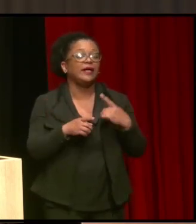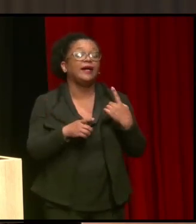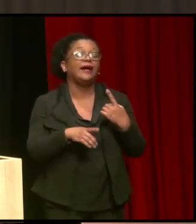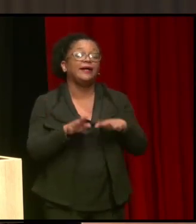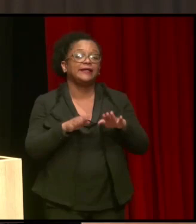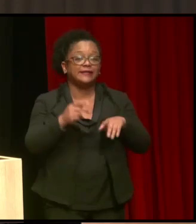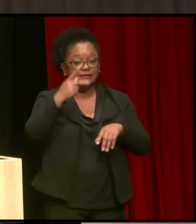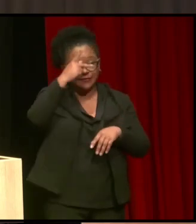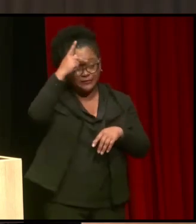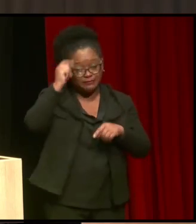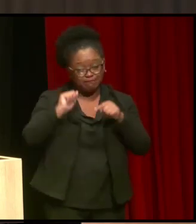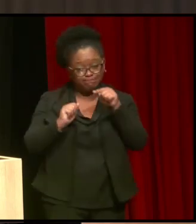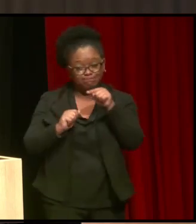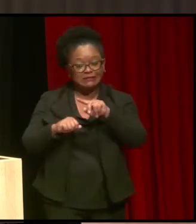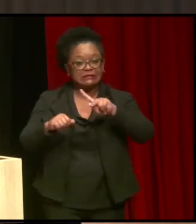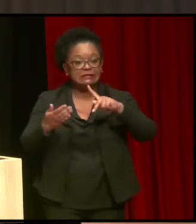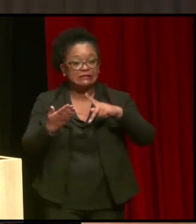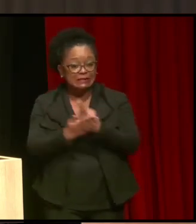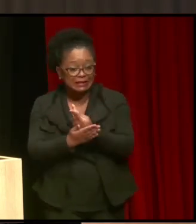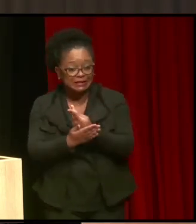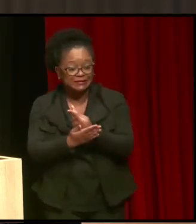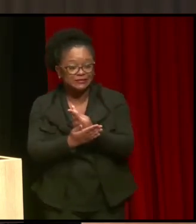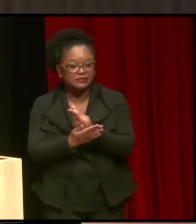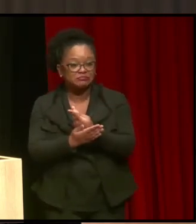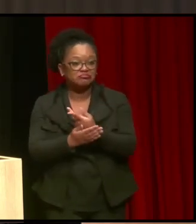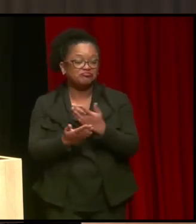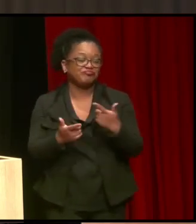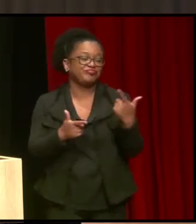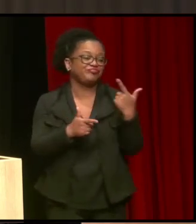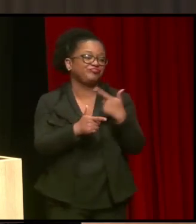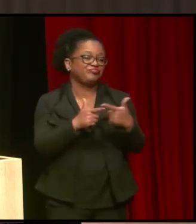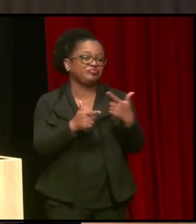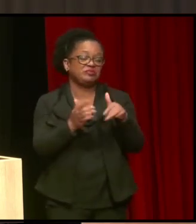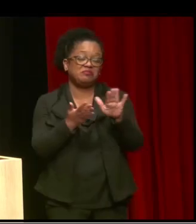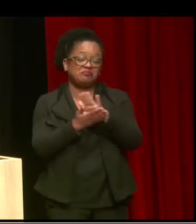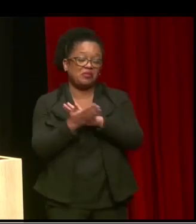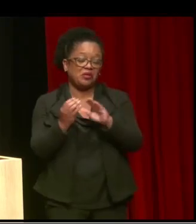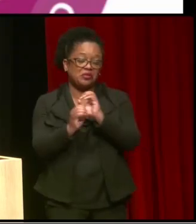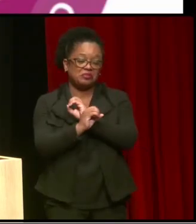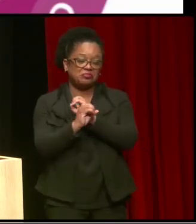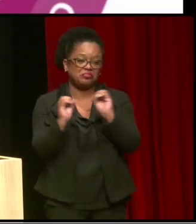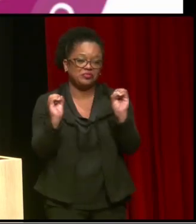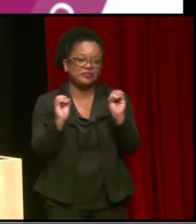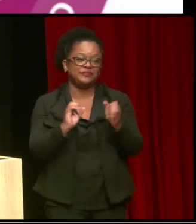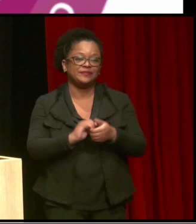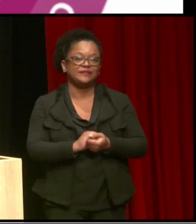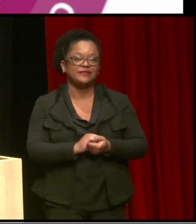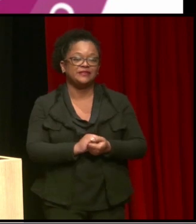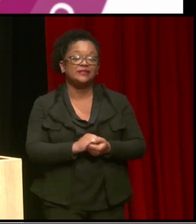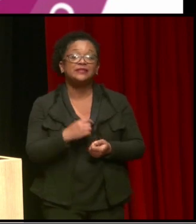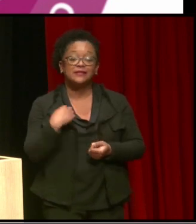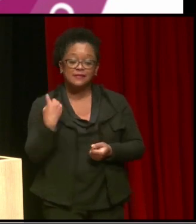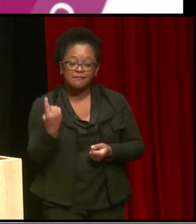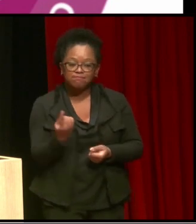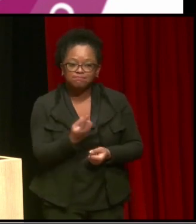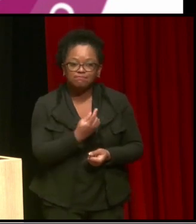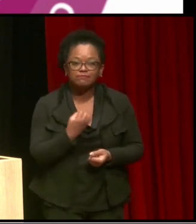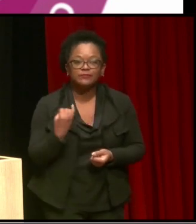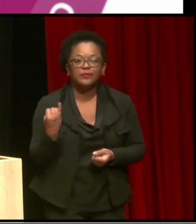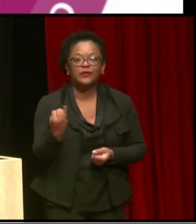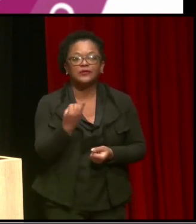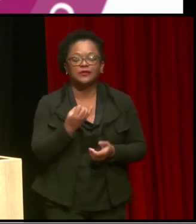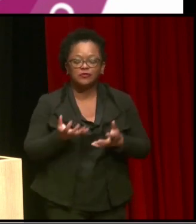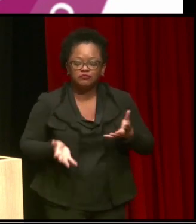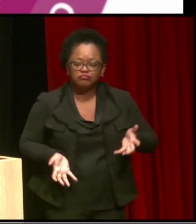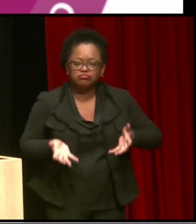acontece nada, né? Quando o trabalho, a equipe falha. Por isso é importante a gente fazer a equipe funcionar.